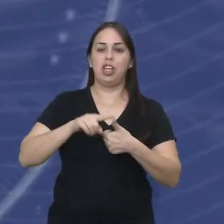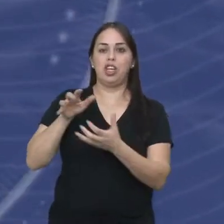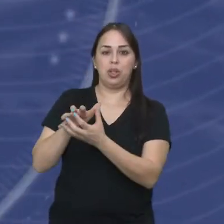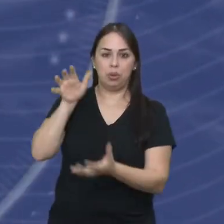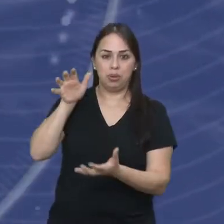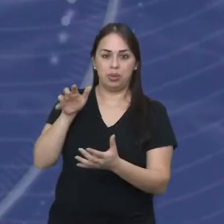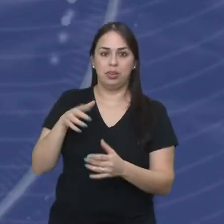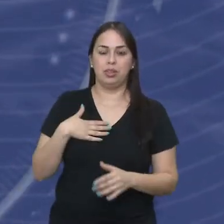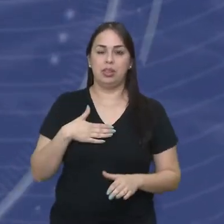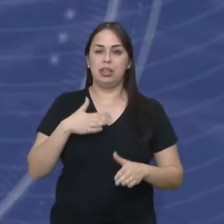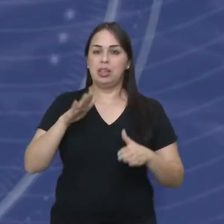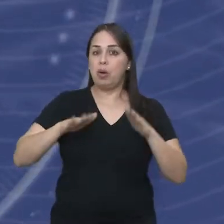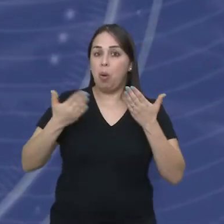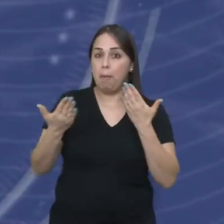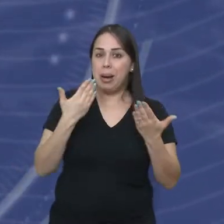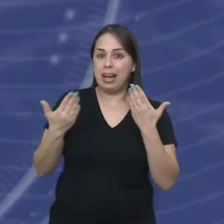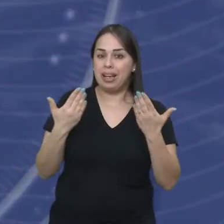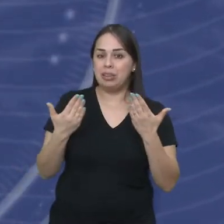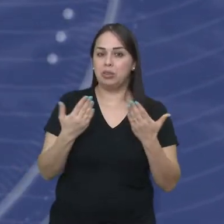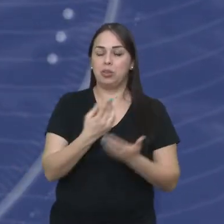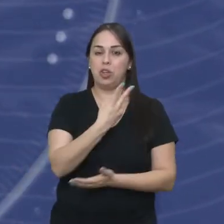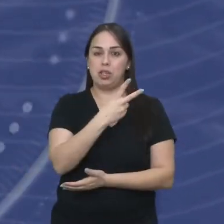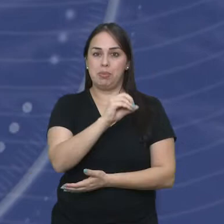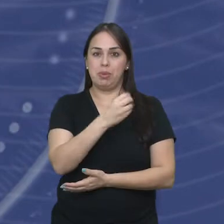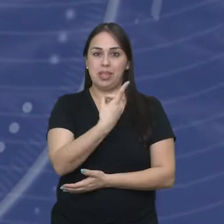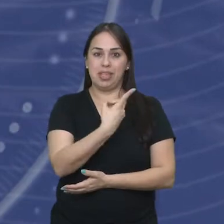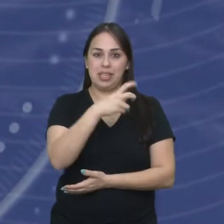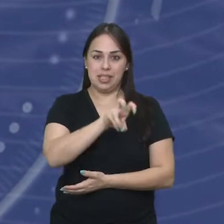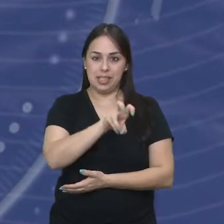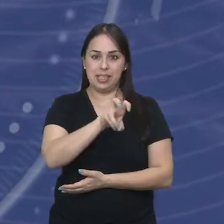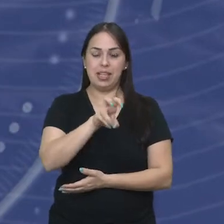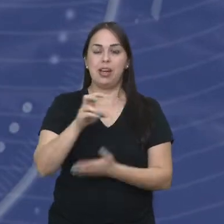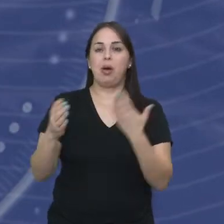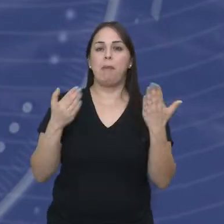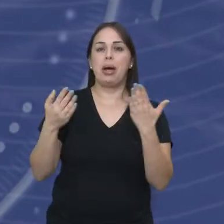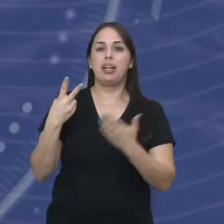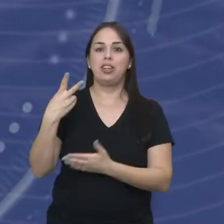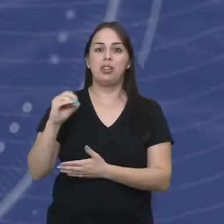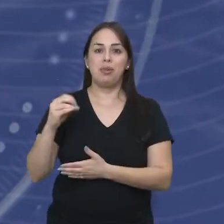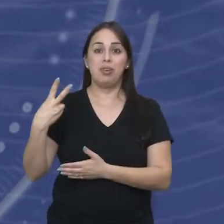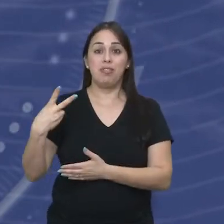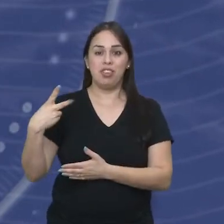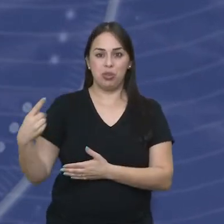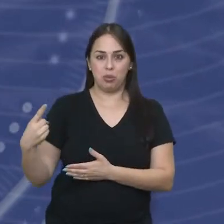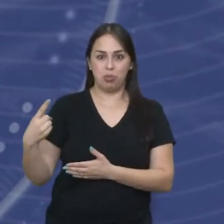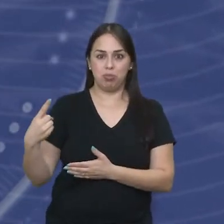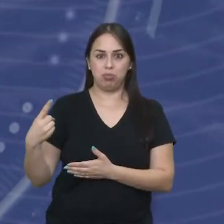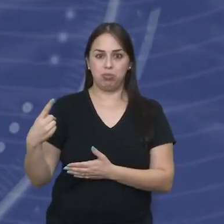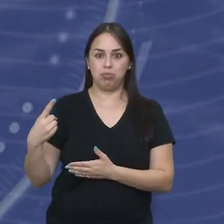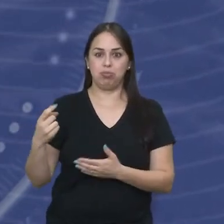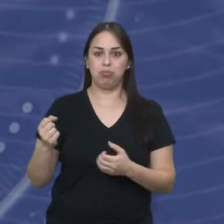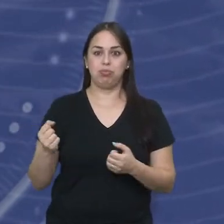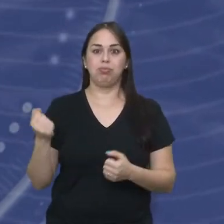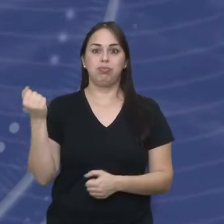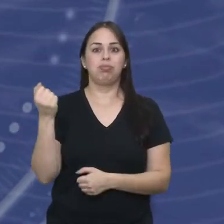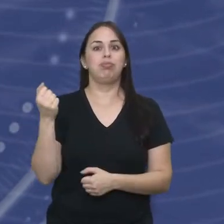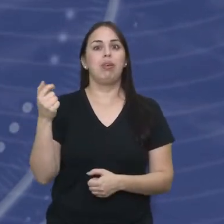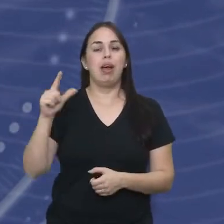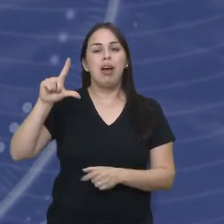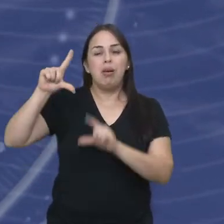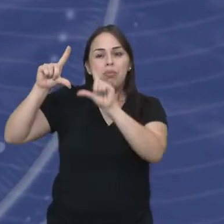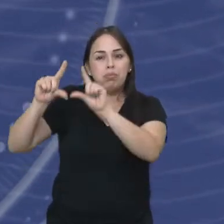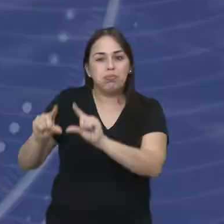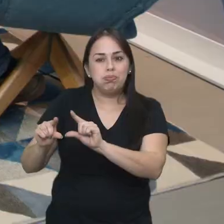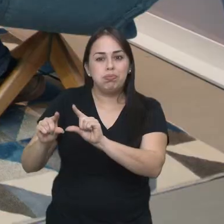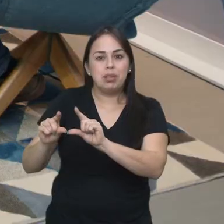gente tem um dado assustador. A diferença da queda de vacinação, esse número vale reforçar que é um número geral, não é de